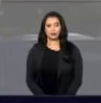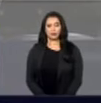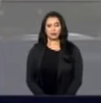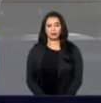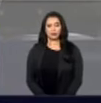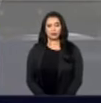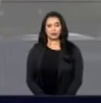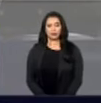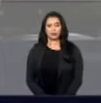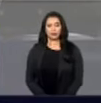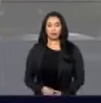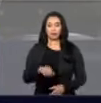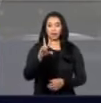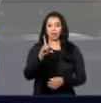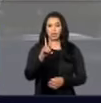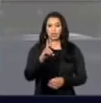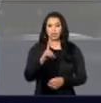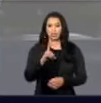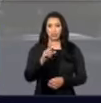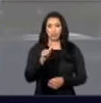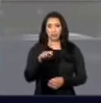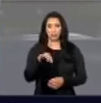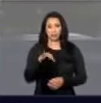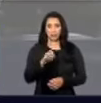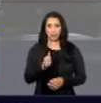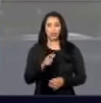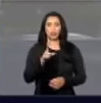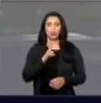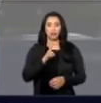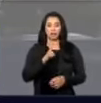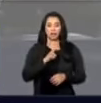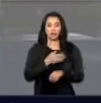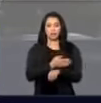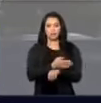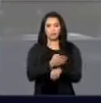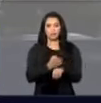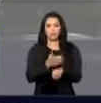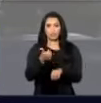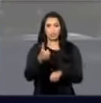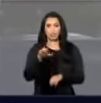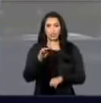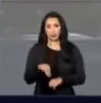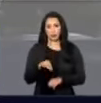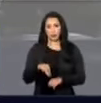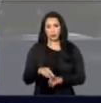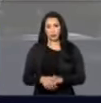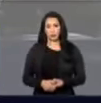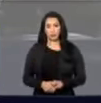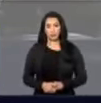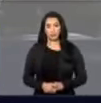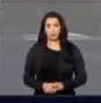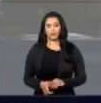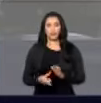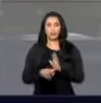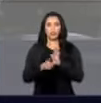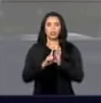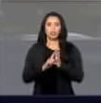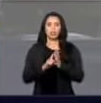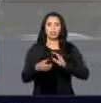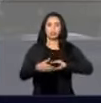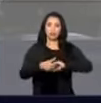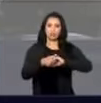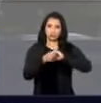Daniel, o senhor também tem até 10 minutos para se manifestar e tem a palavra. Certo. Antes de tudo,